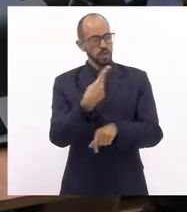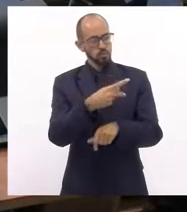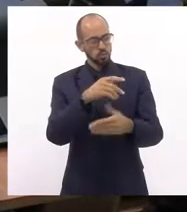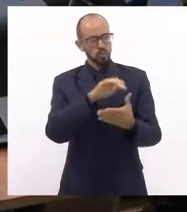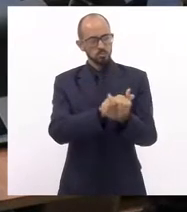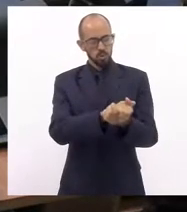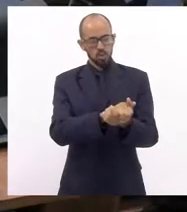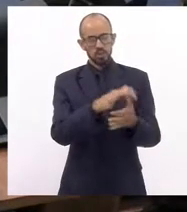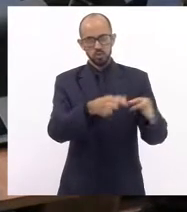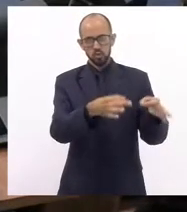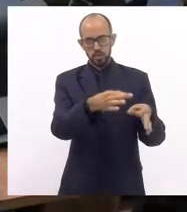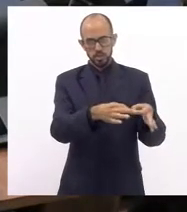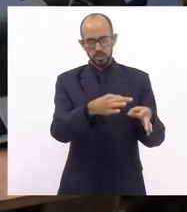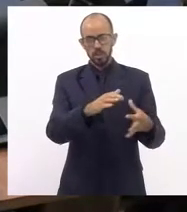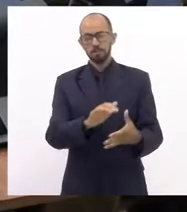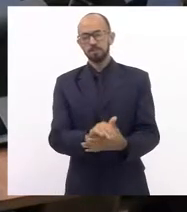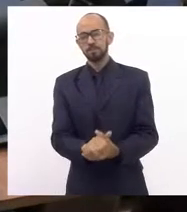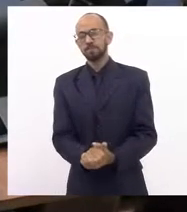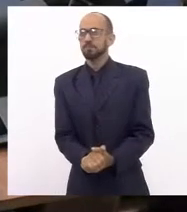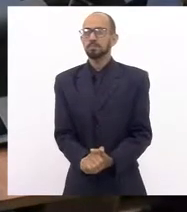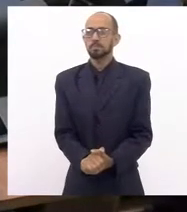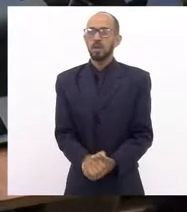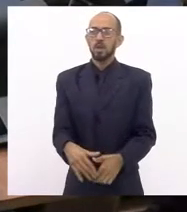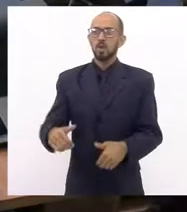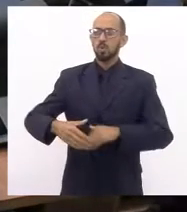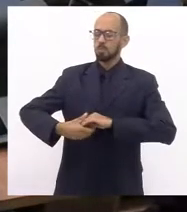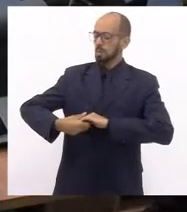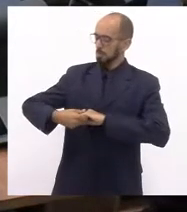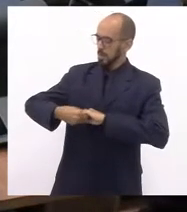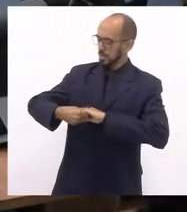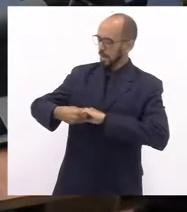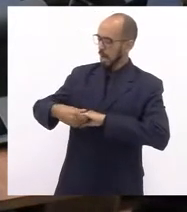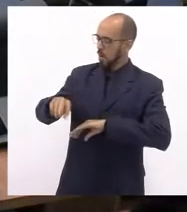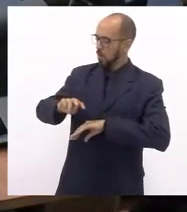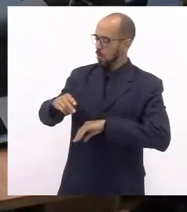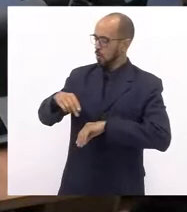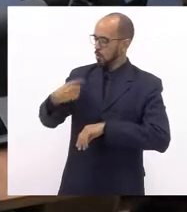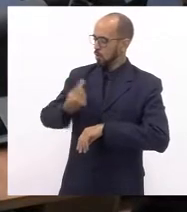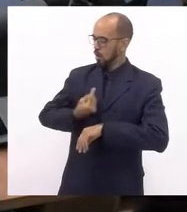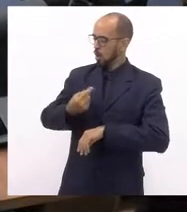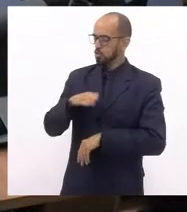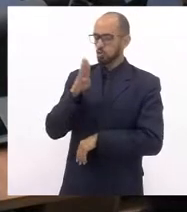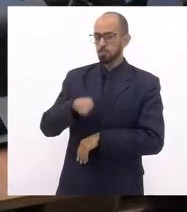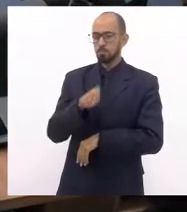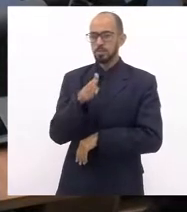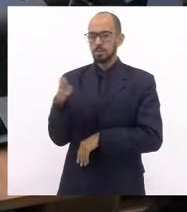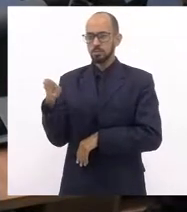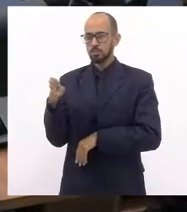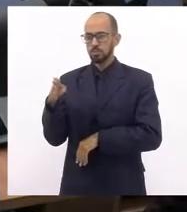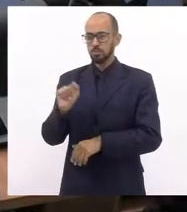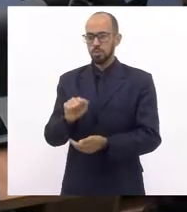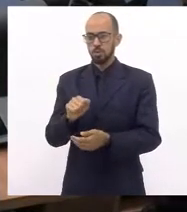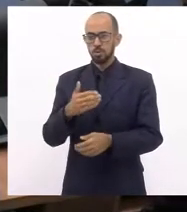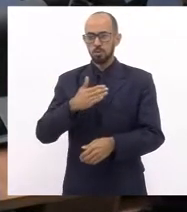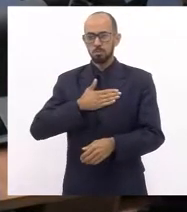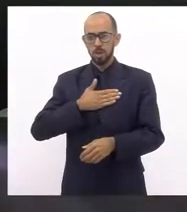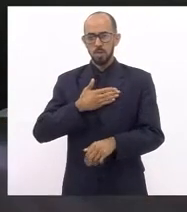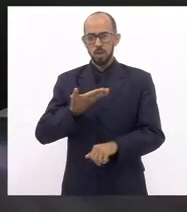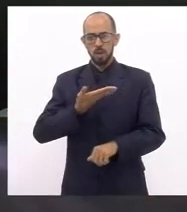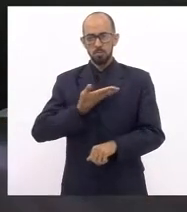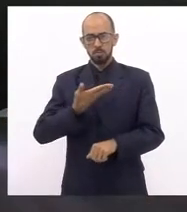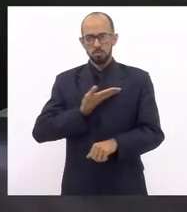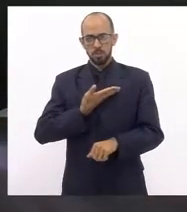Quero também estar cumprimentando o nosso bispo, né? E o meu colega, o